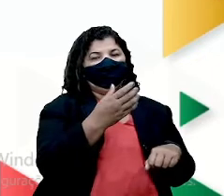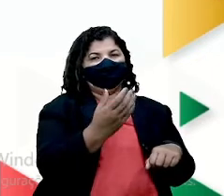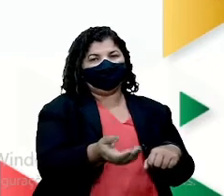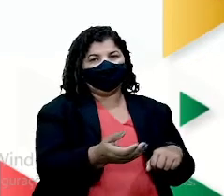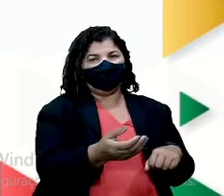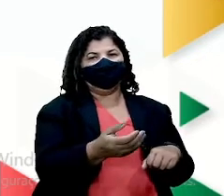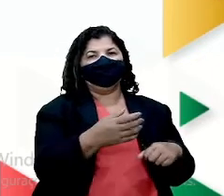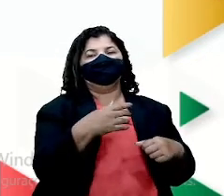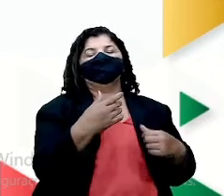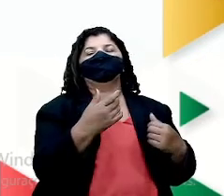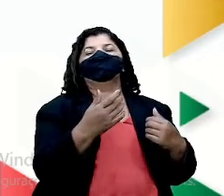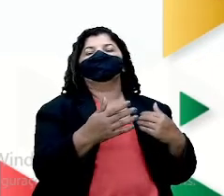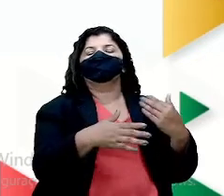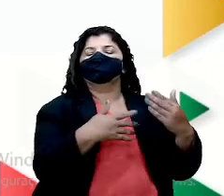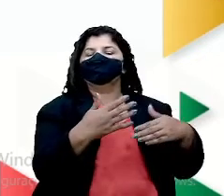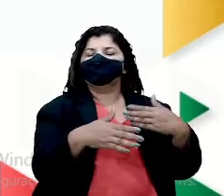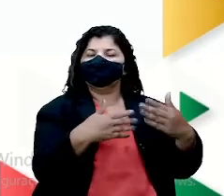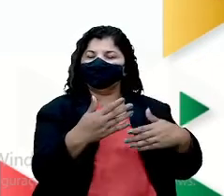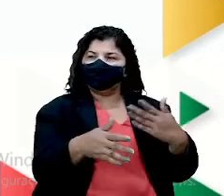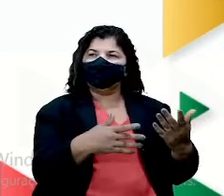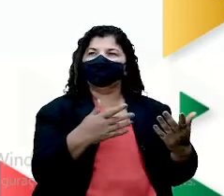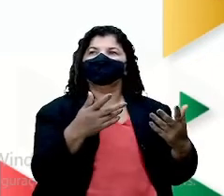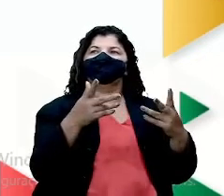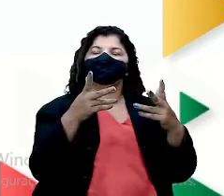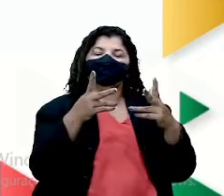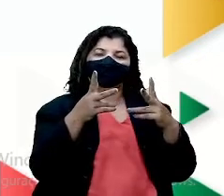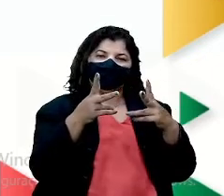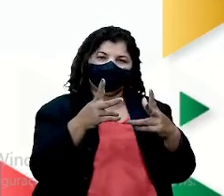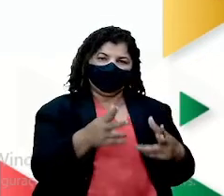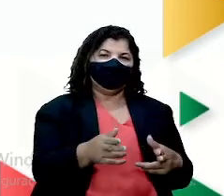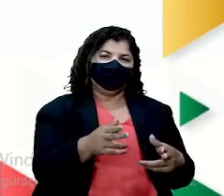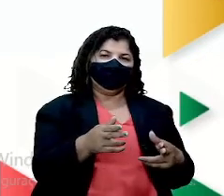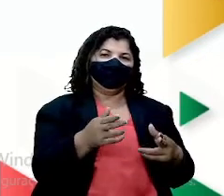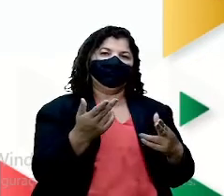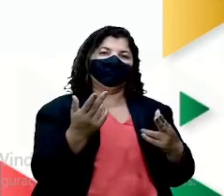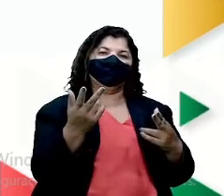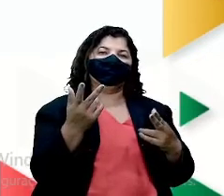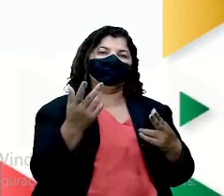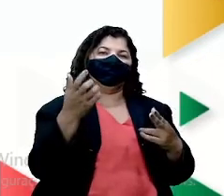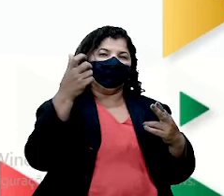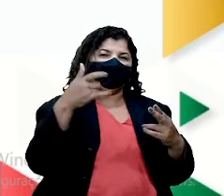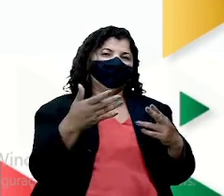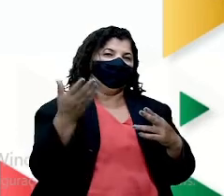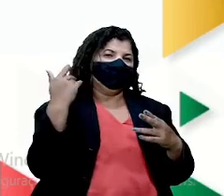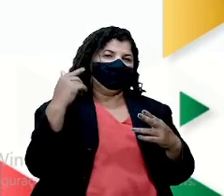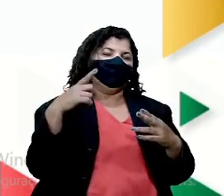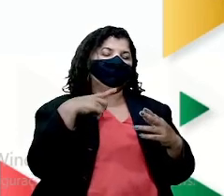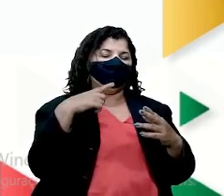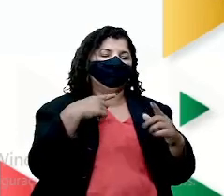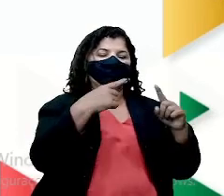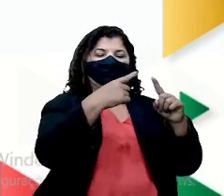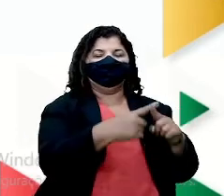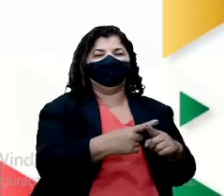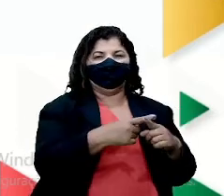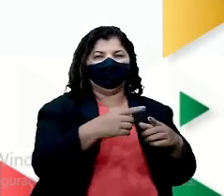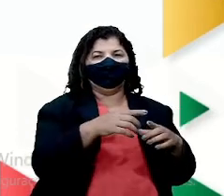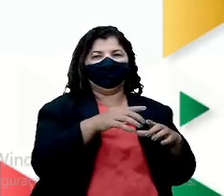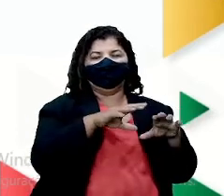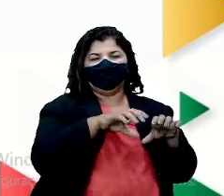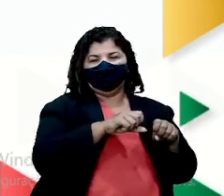como eu falei anteriormente, né, esse espírito de cruzado incentivou as reconquistas. Né?